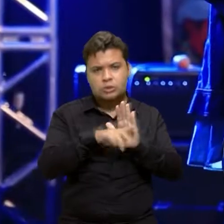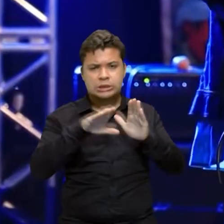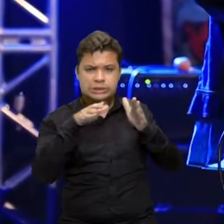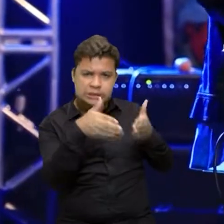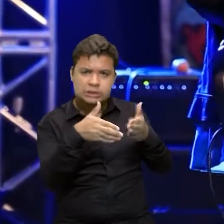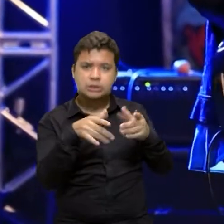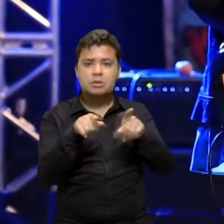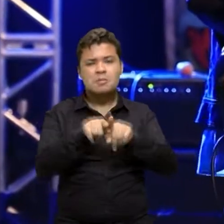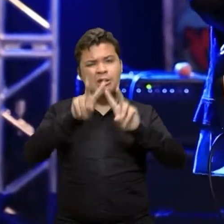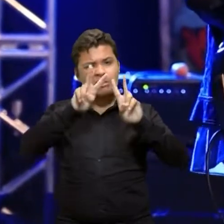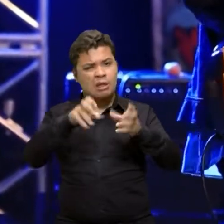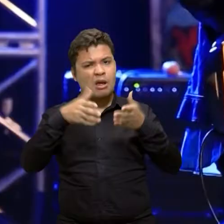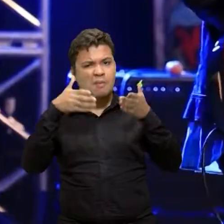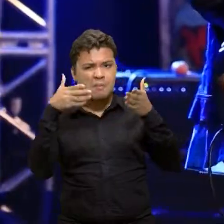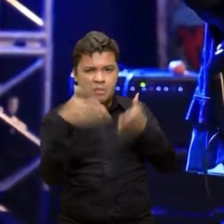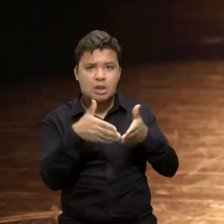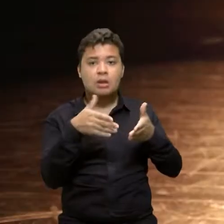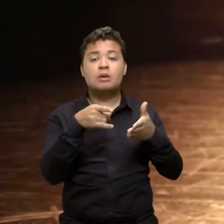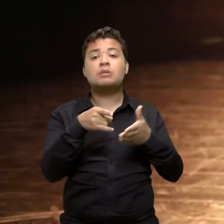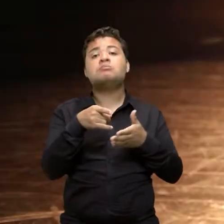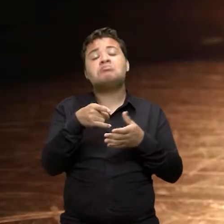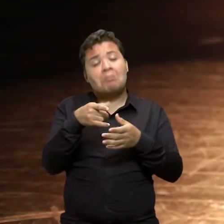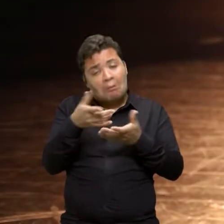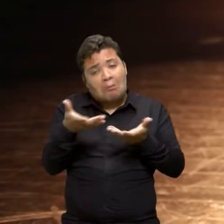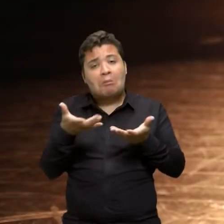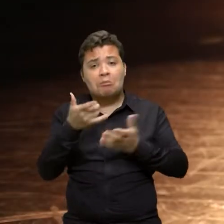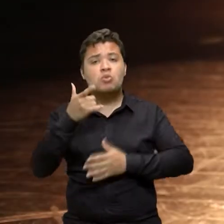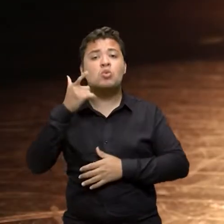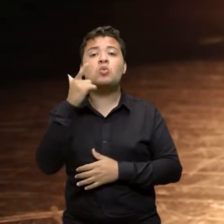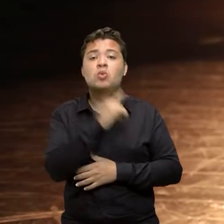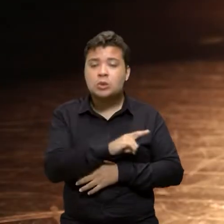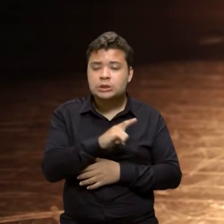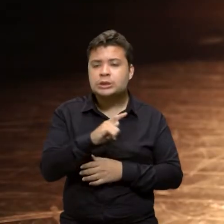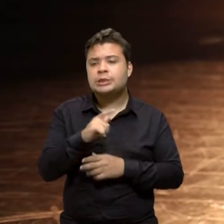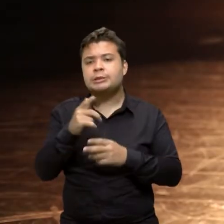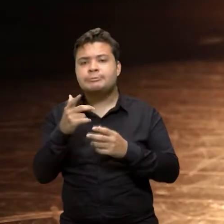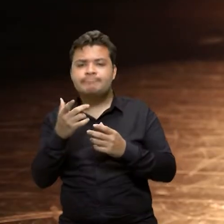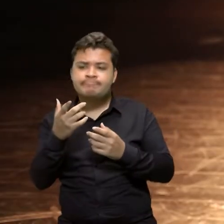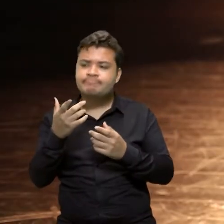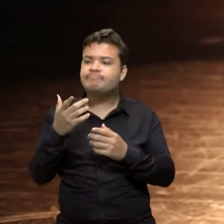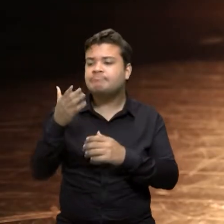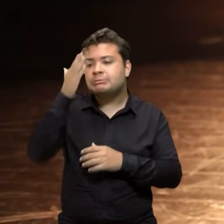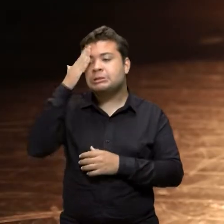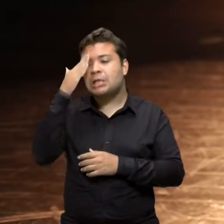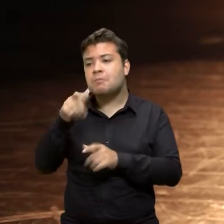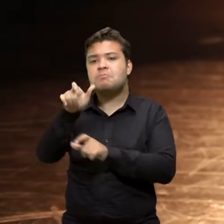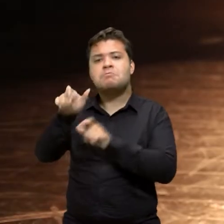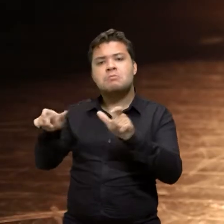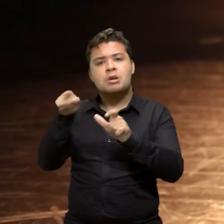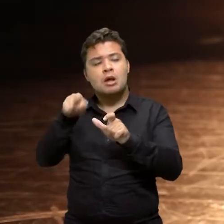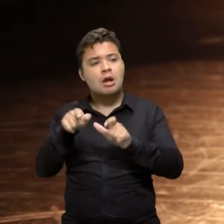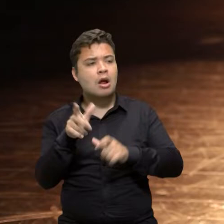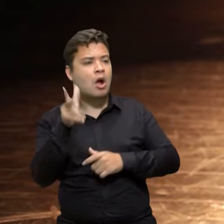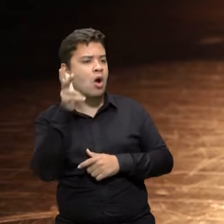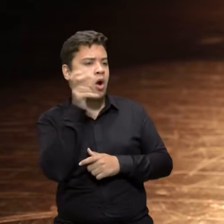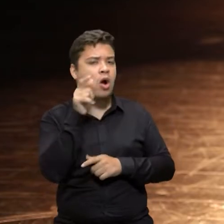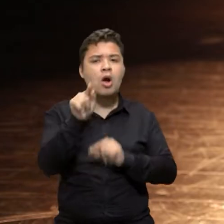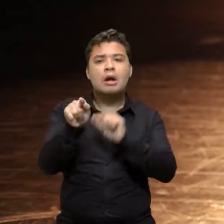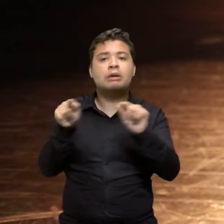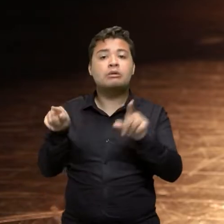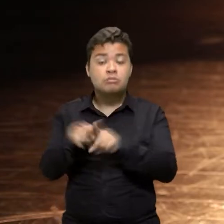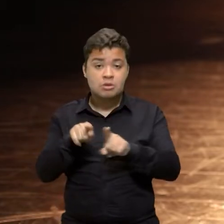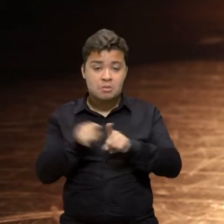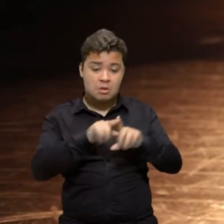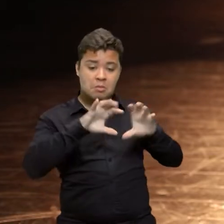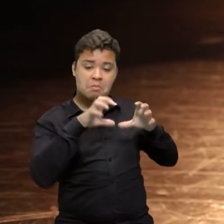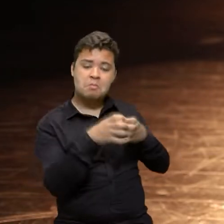tem um projeto estético específico, uma temática específica, você cada vez mais consegue determinar quem que vai consumir, como